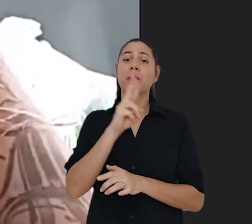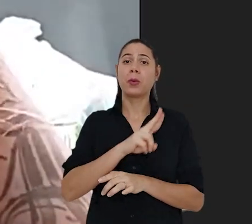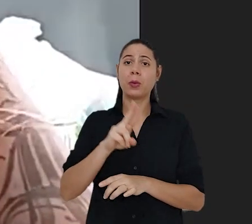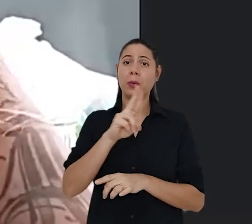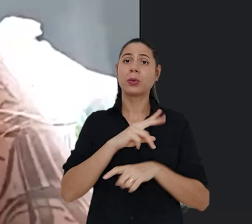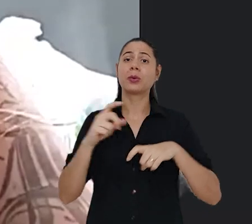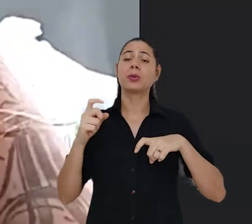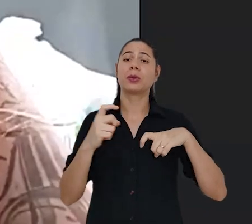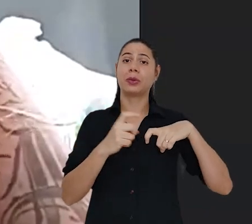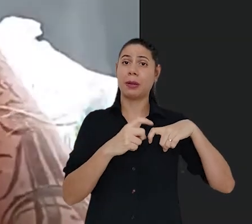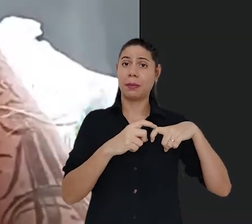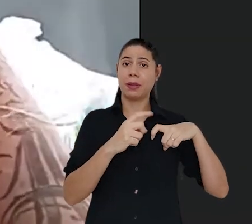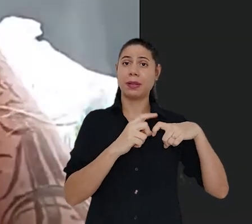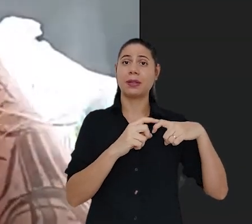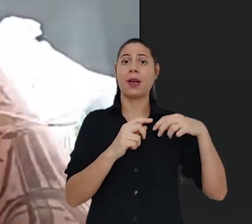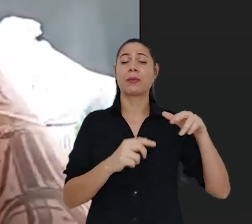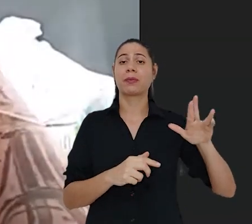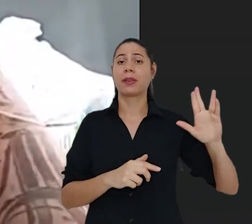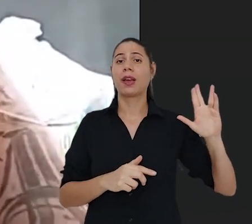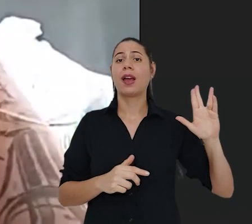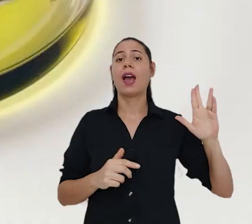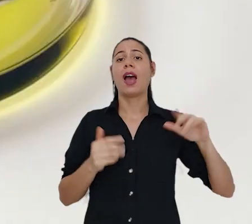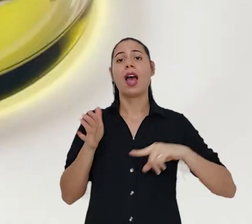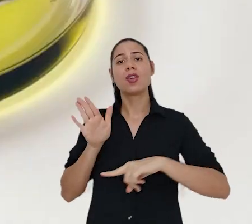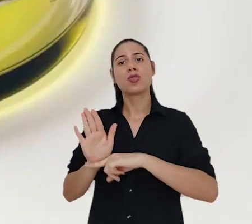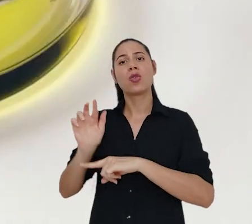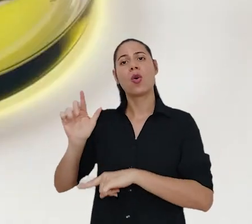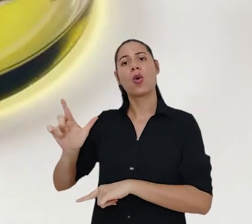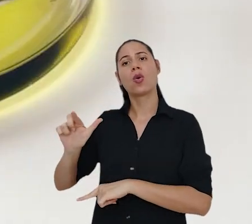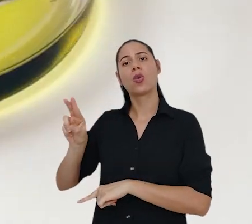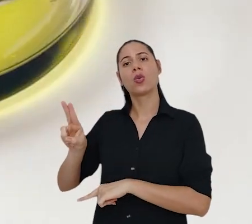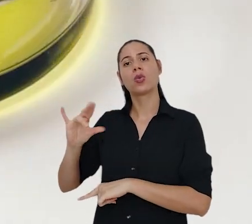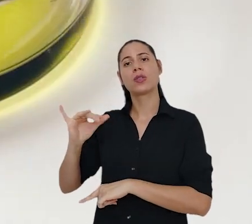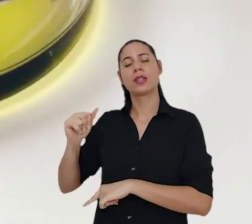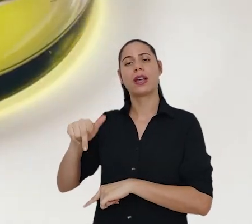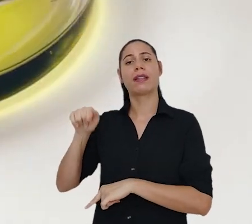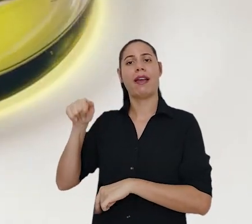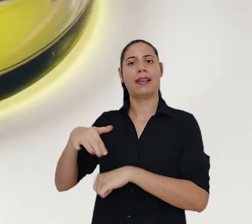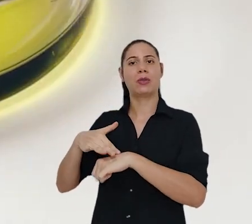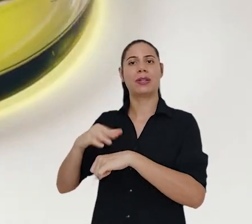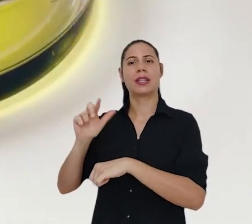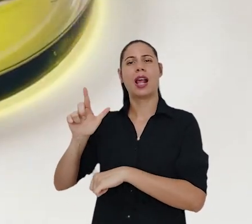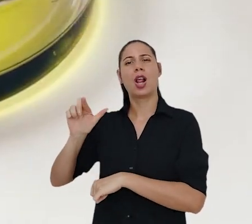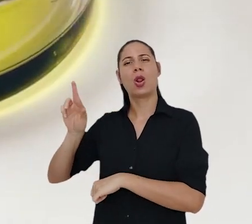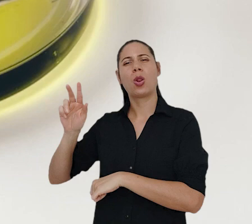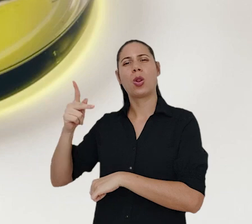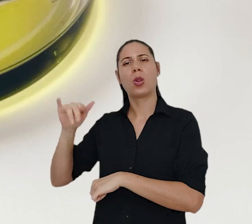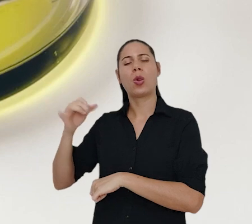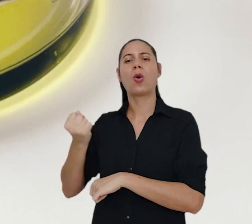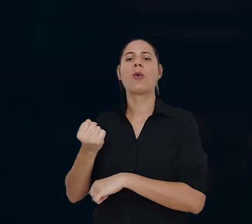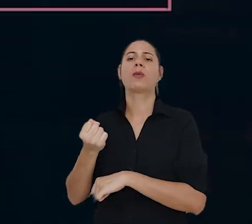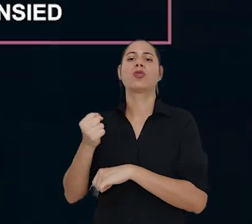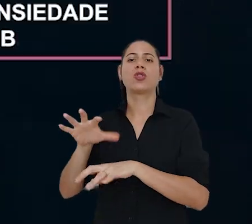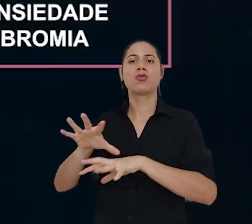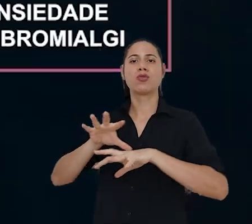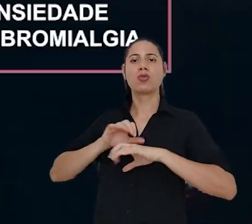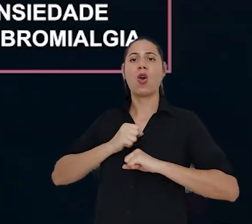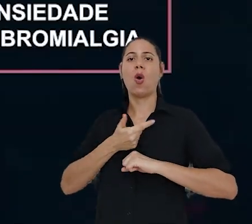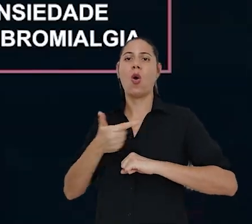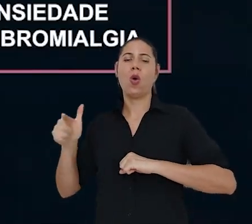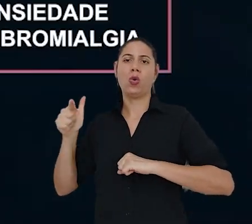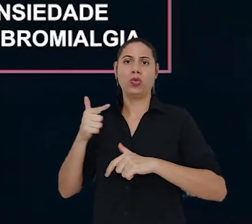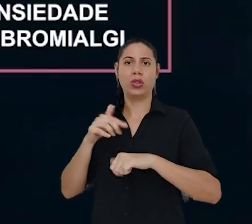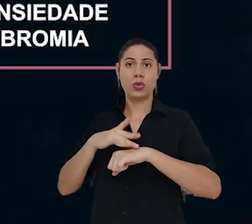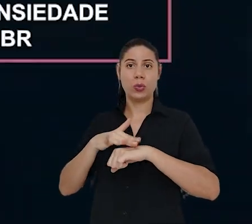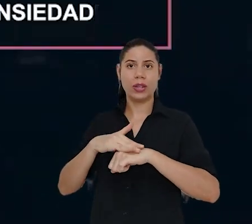diferença para Juliana, diagnosticada com lúpus, uma doença autoimune que desencadeou outras patologias como